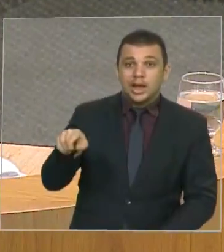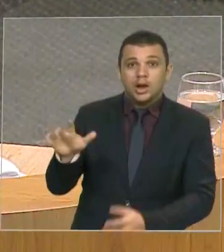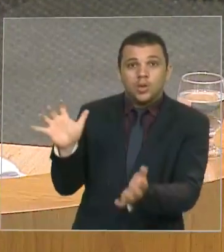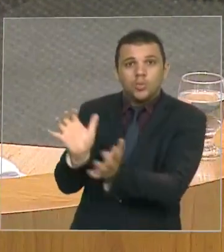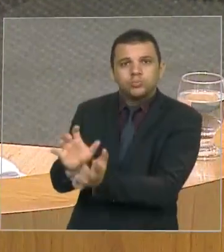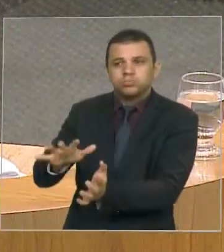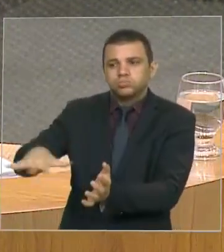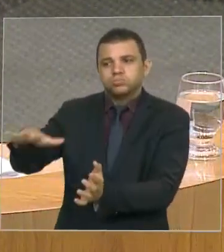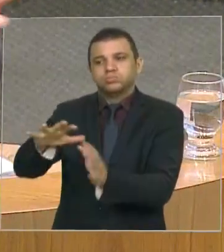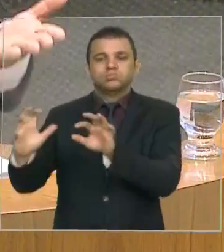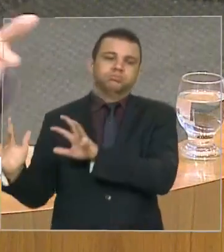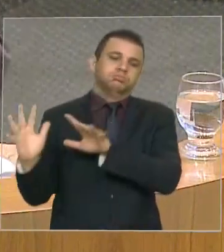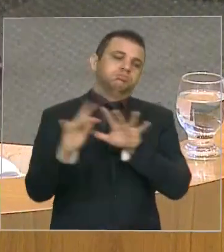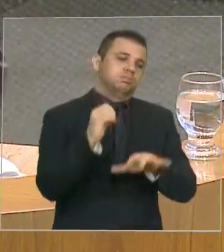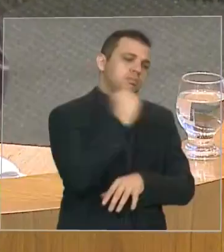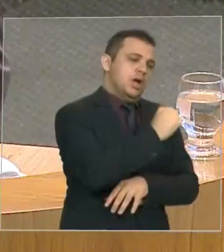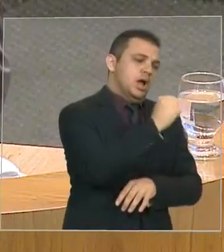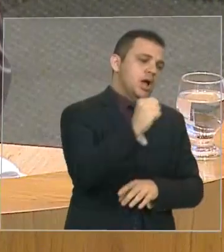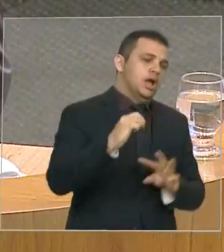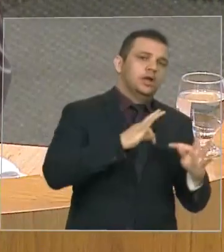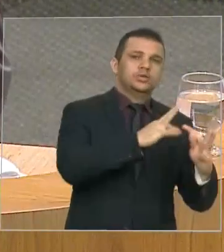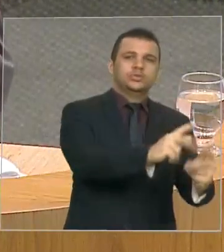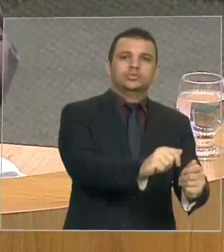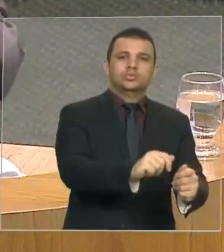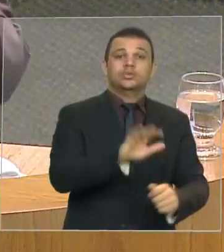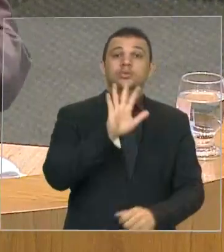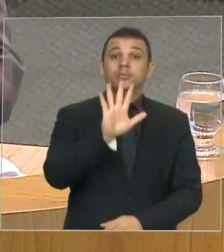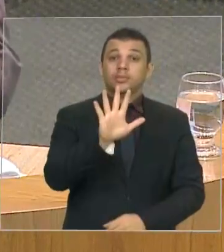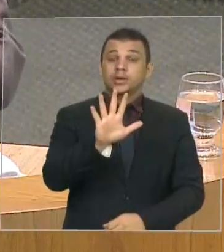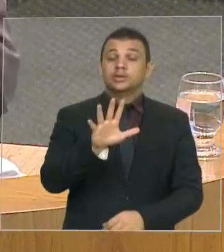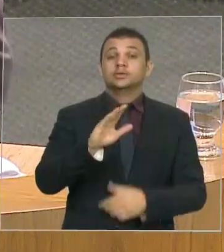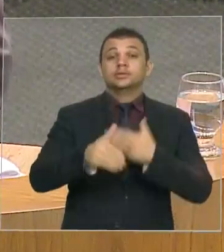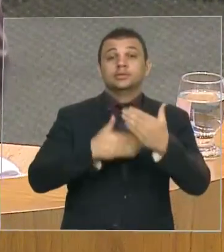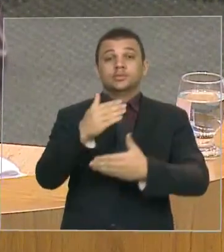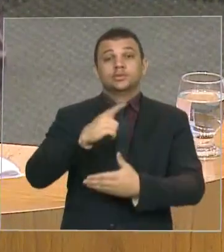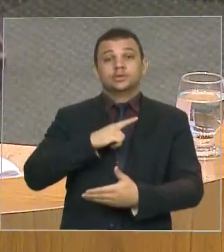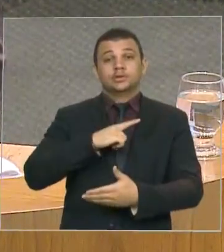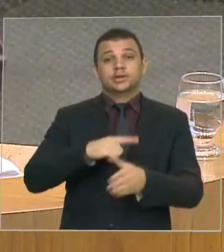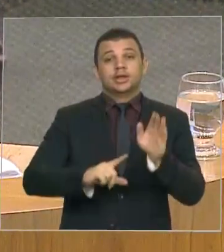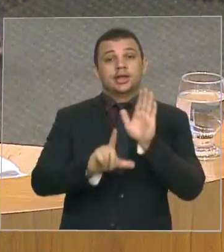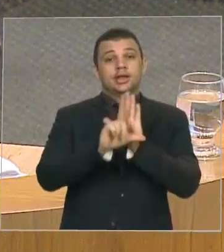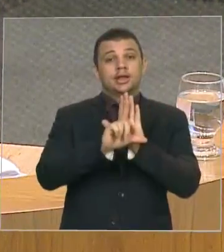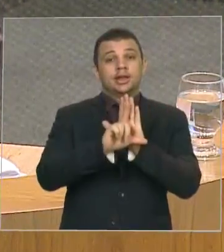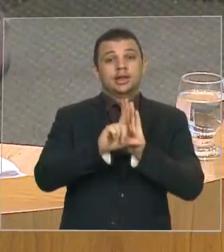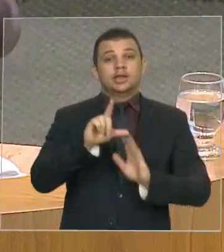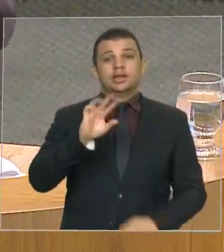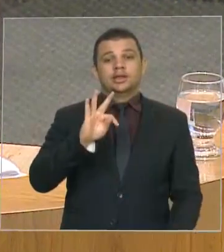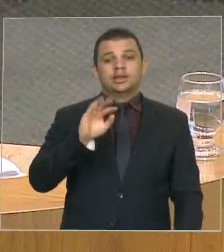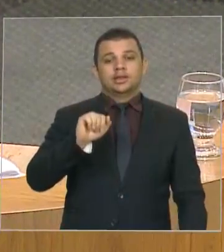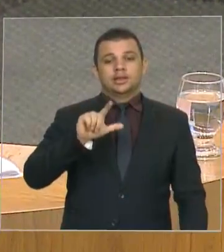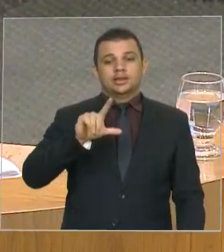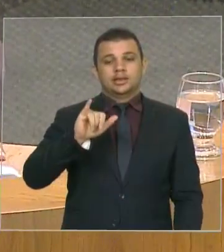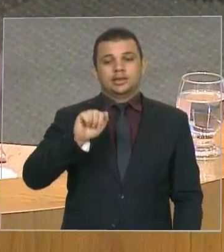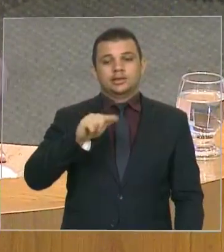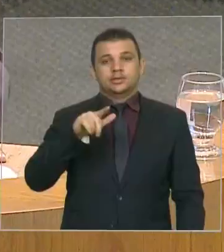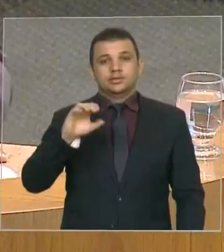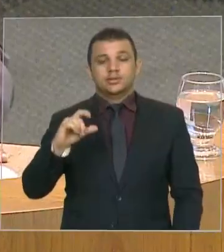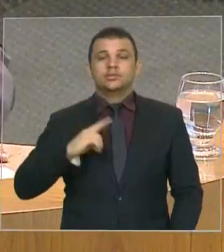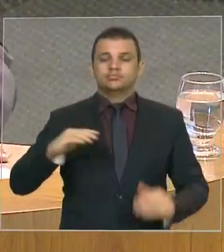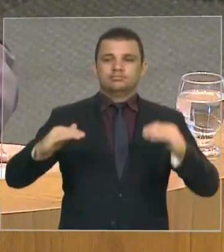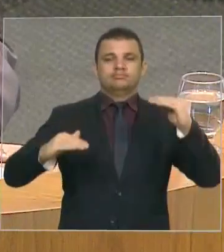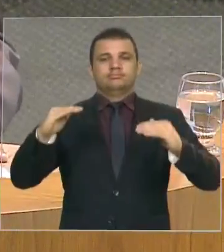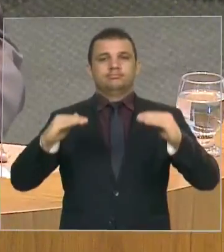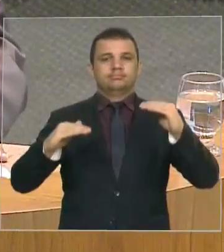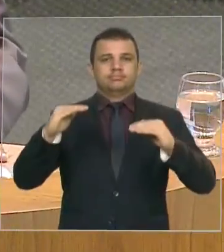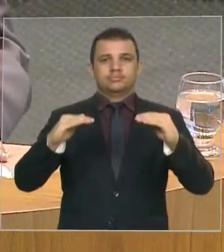do talião trouxe um equilíbrio. Nós precisamos superar a lei do talião e dizer, nós somos uma